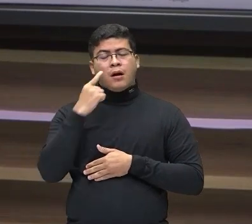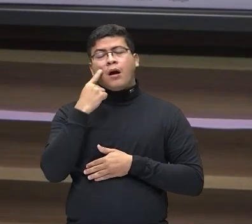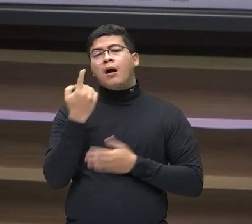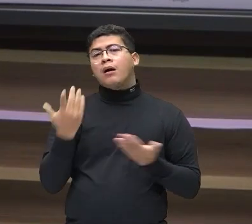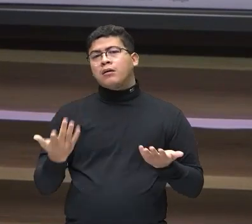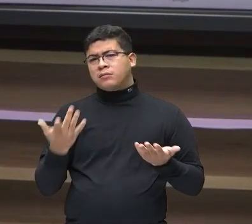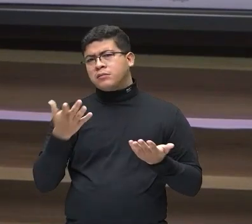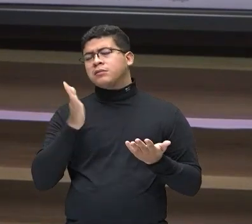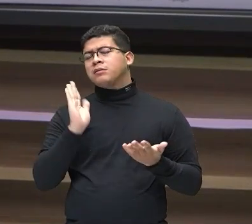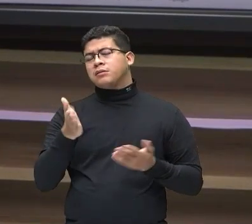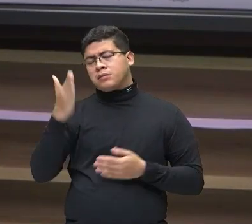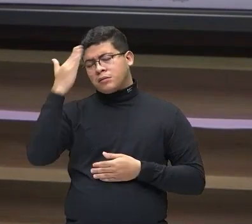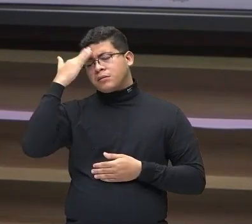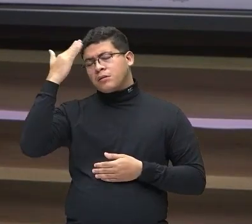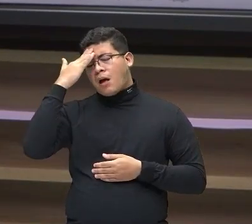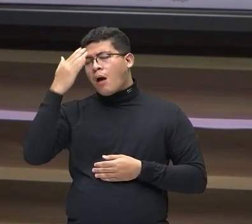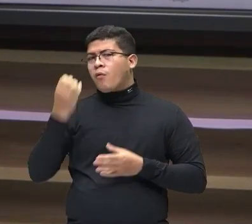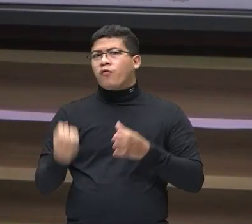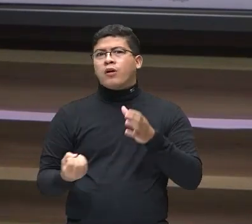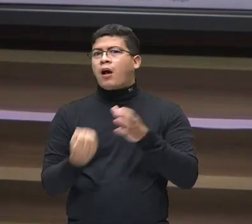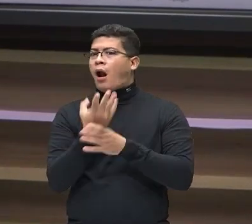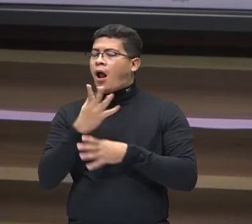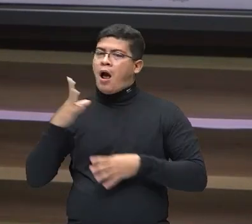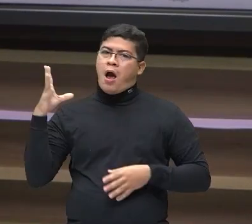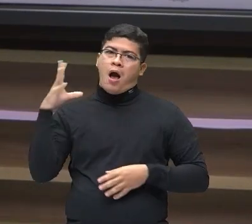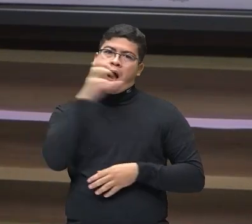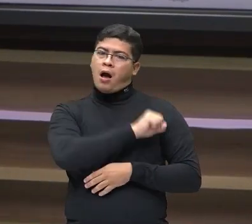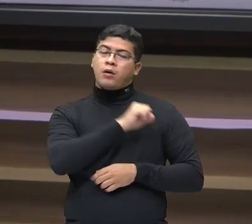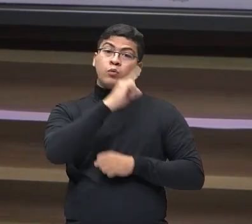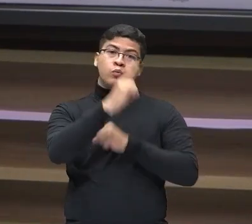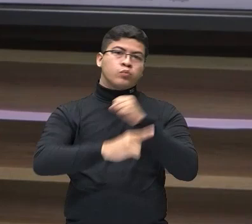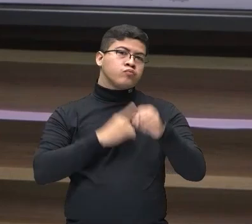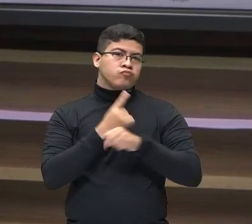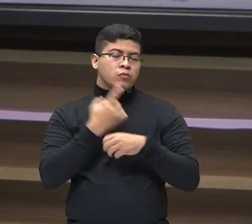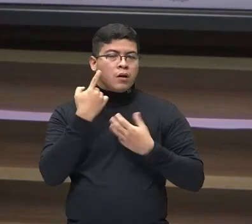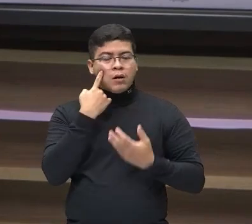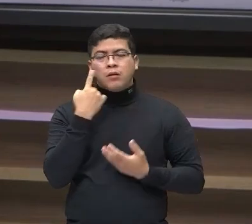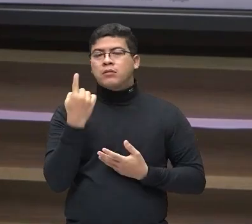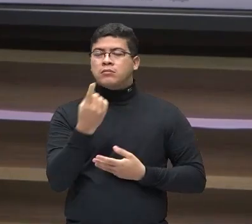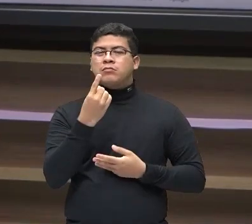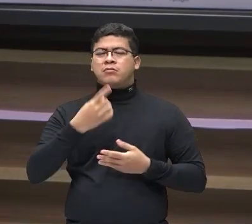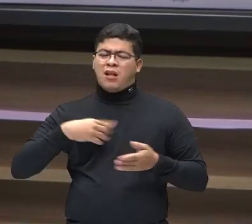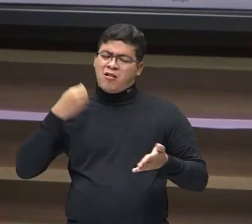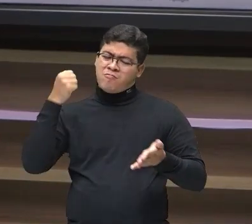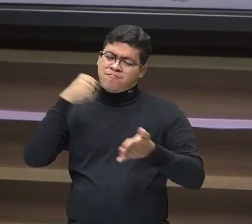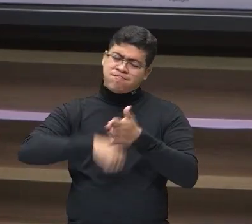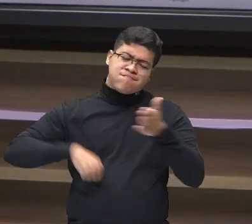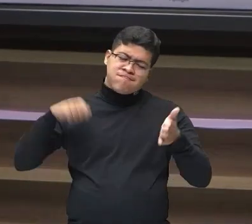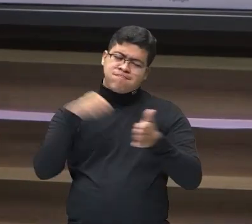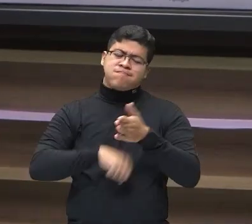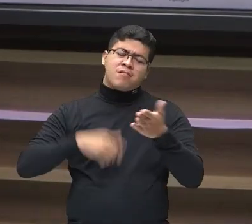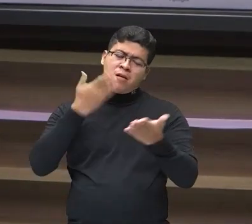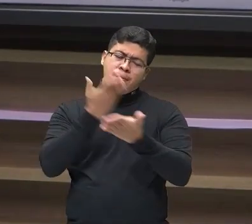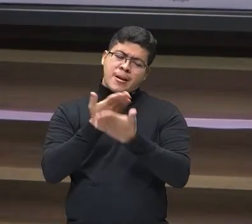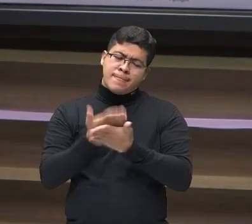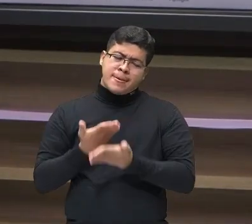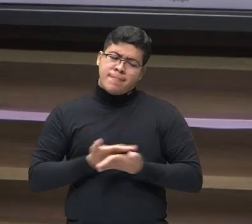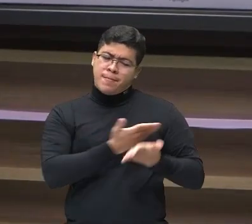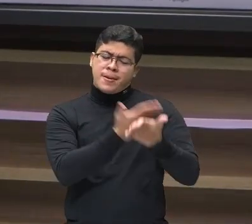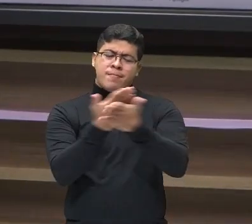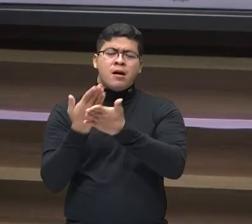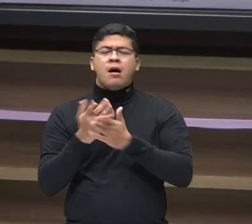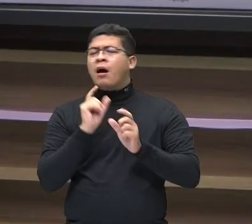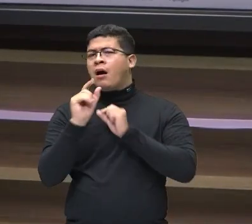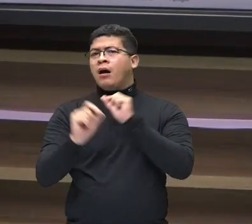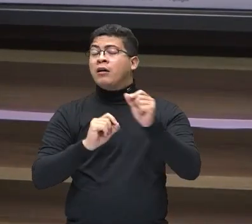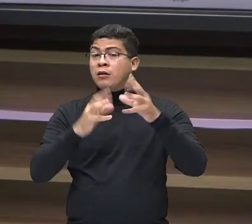foram criadas em pouco tempo, né, em tempo recorde ali de 1 ano. Pesquisadores estavam realizando esses estudos para tentar